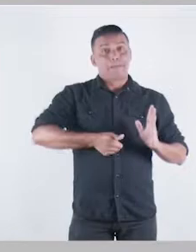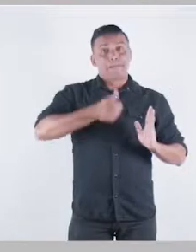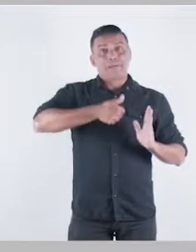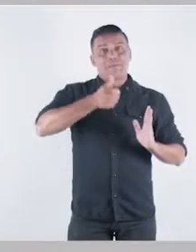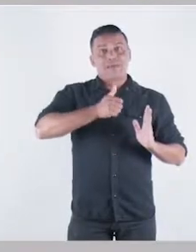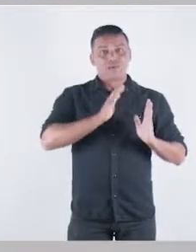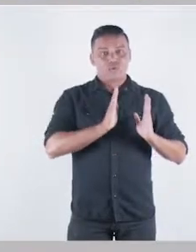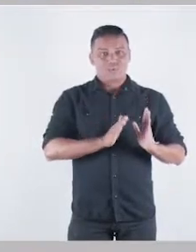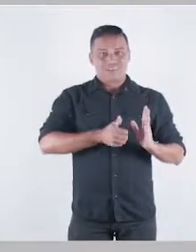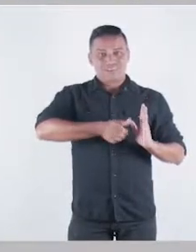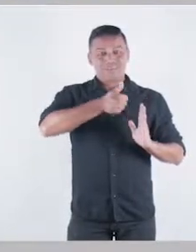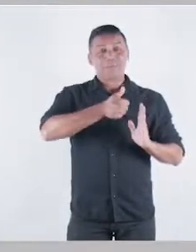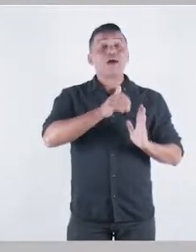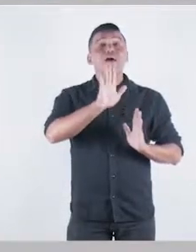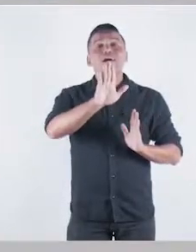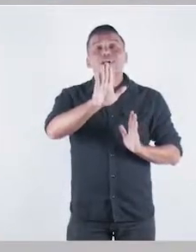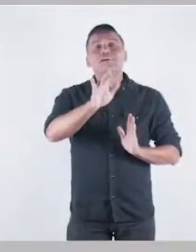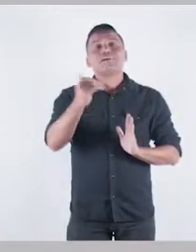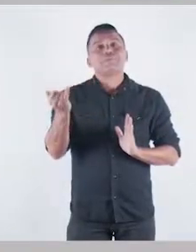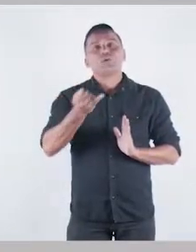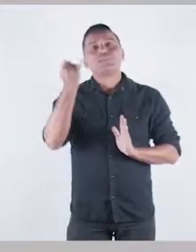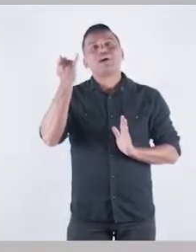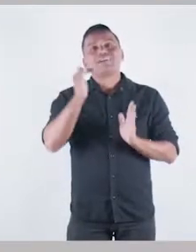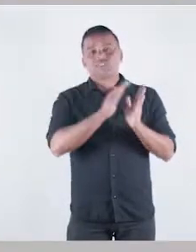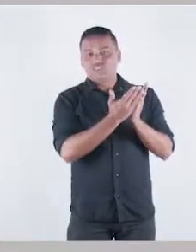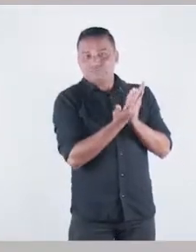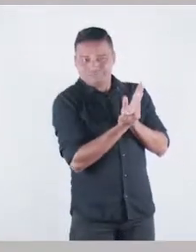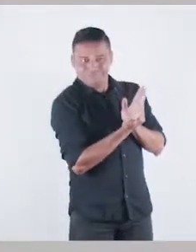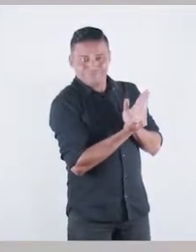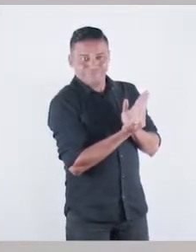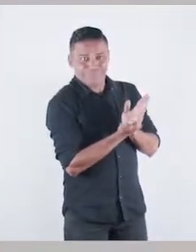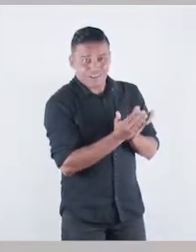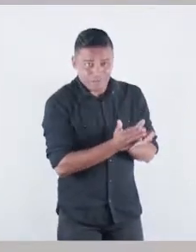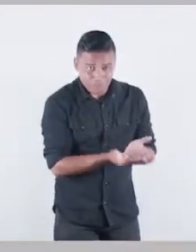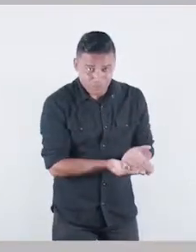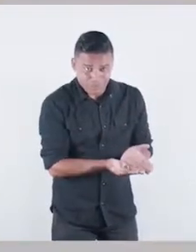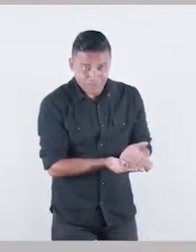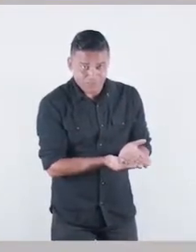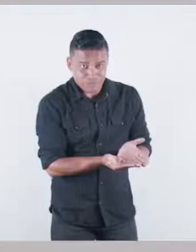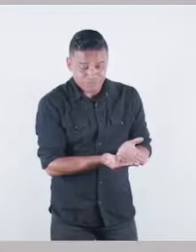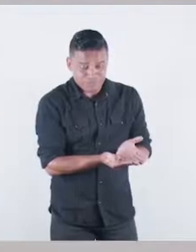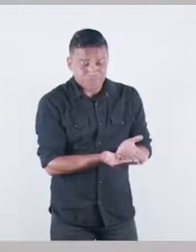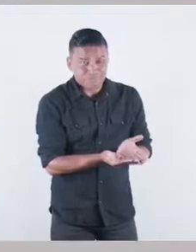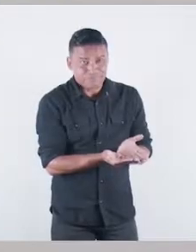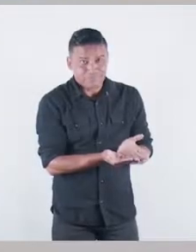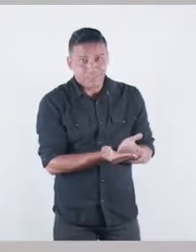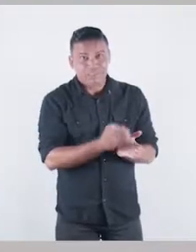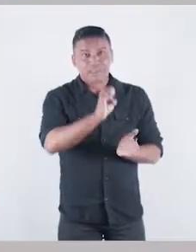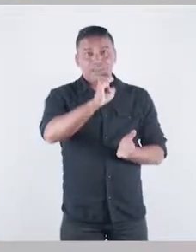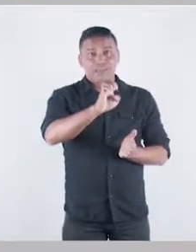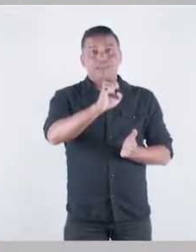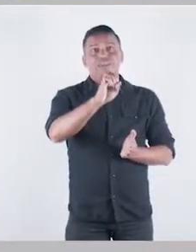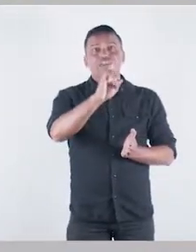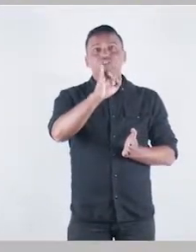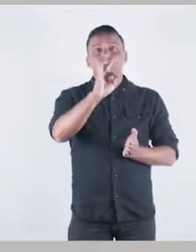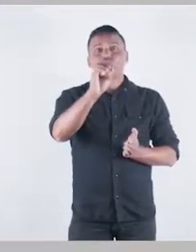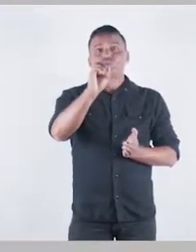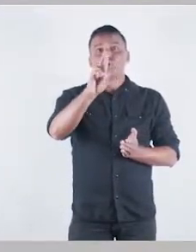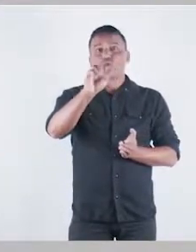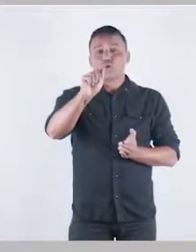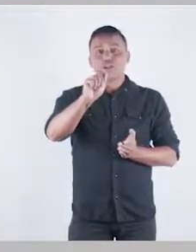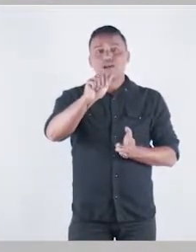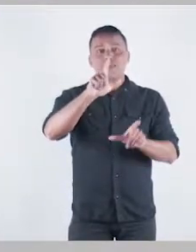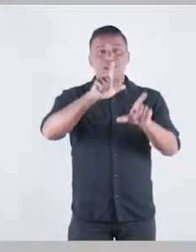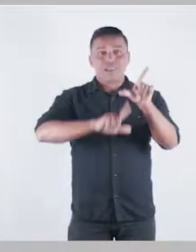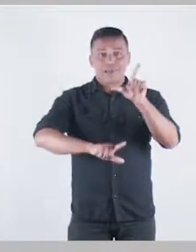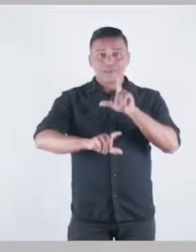uma coisa importante de se falar sobre esse livro, é que ele é um livro da editora Letra Capital, está saindo uma segunda